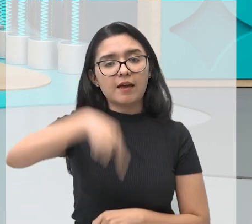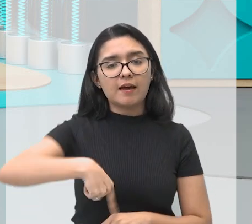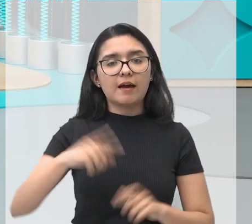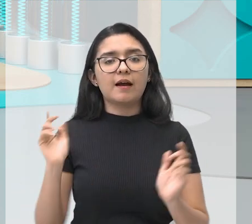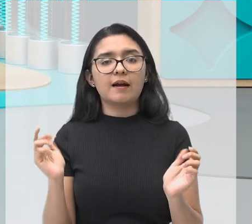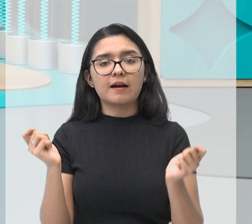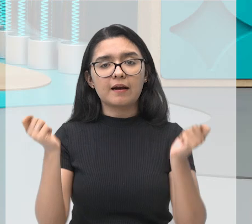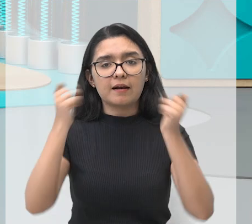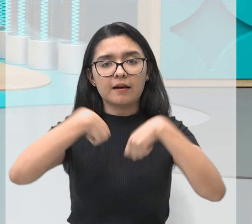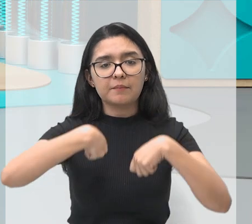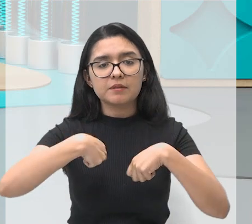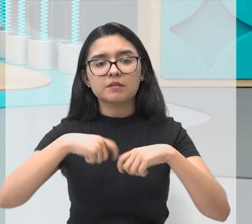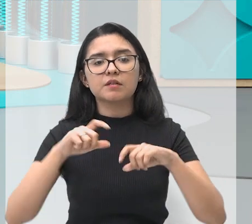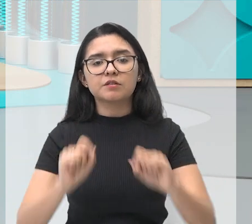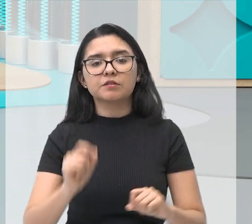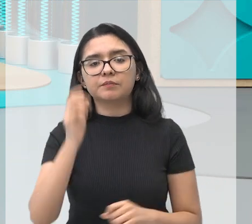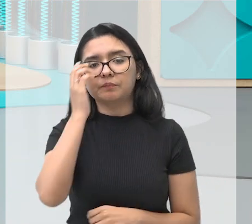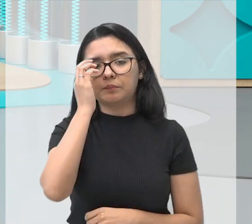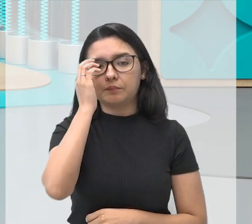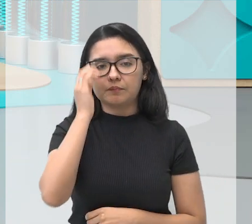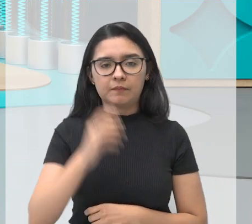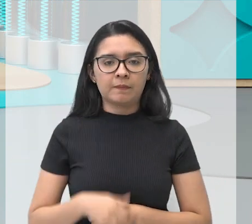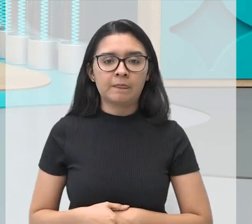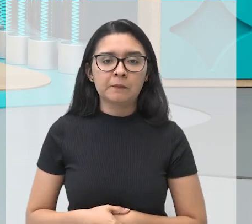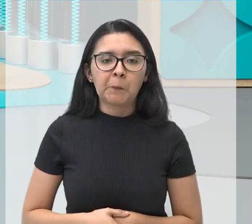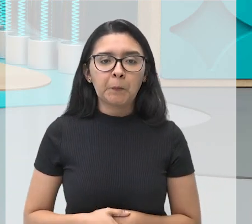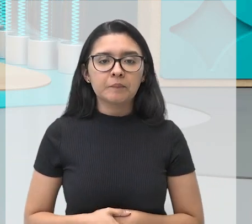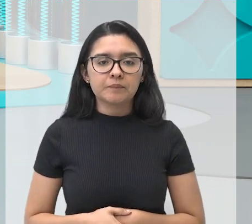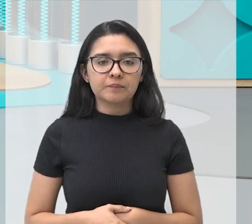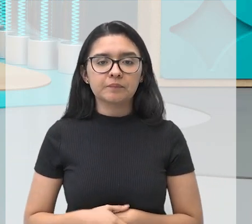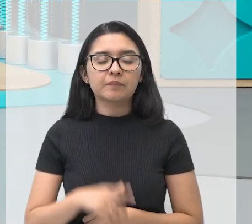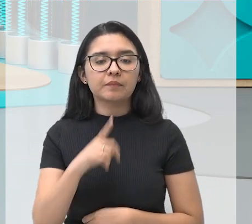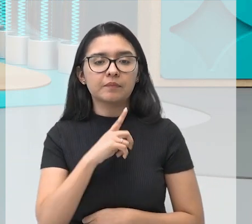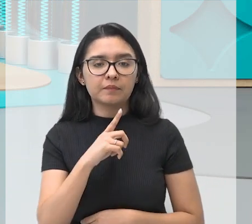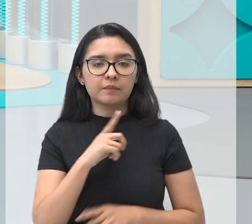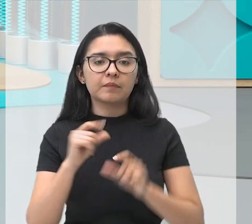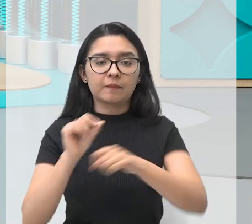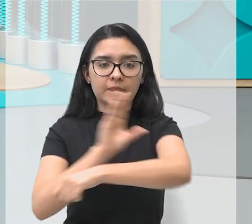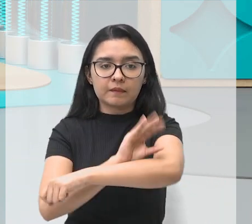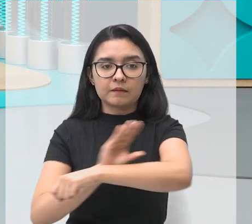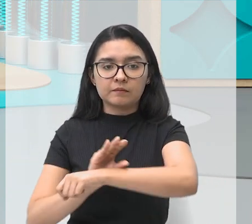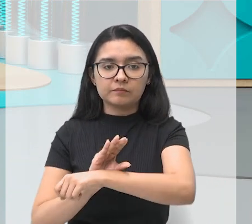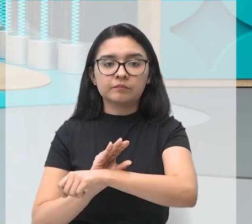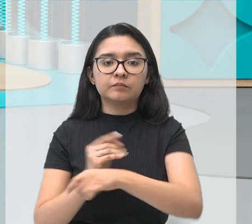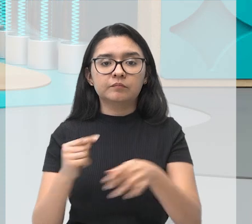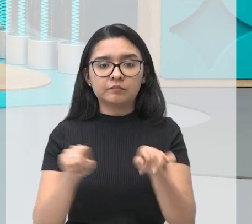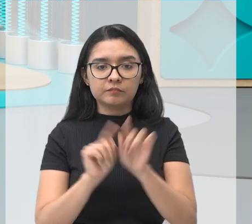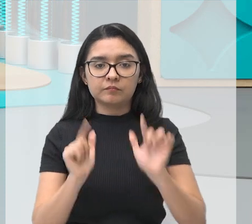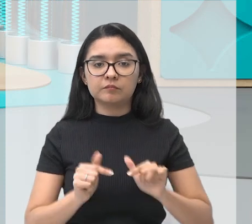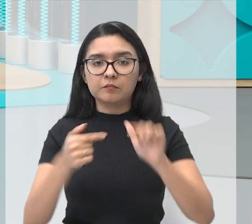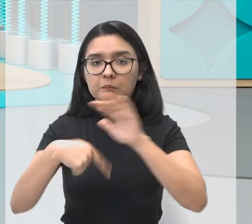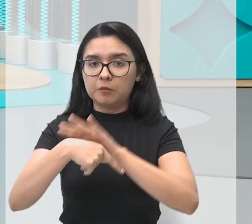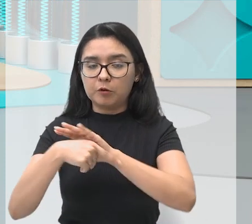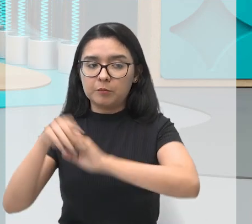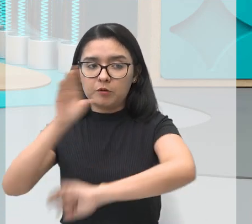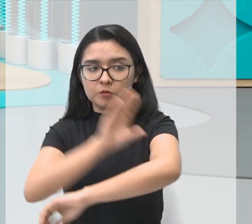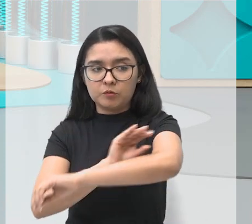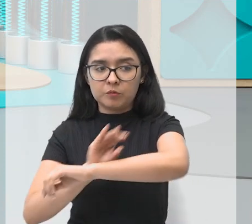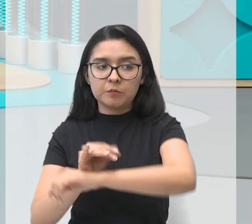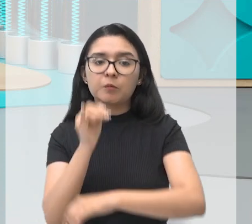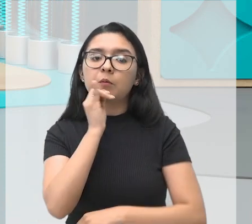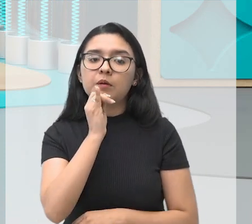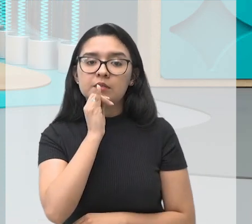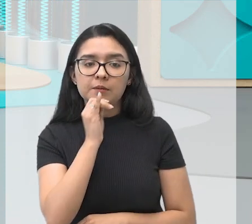de exercer tensão contra a resistência que ocorre por meio das ações musculares. Como,